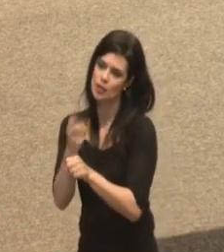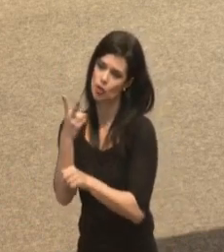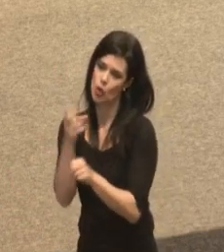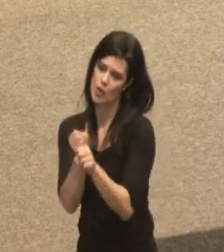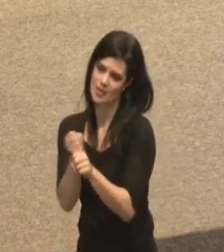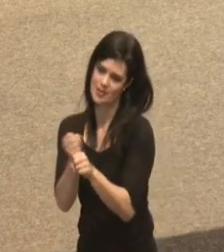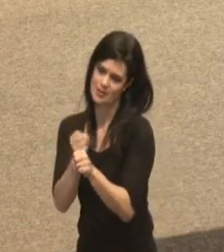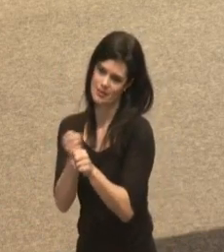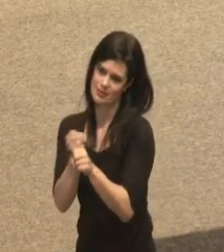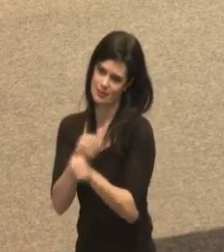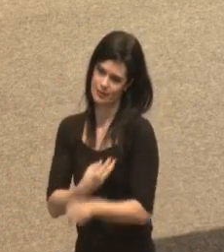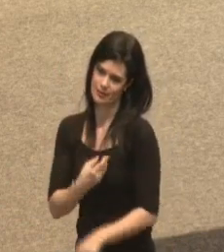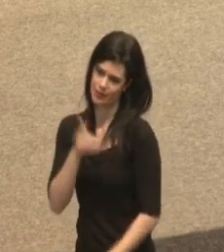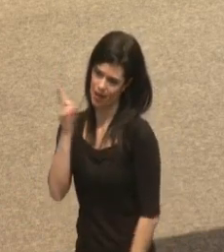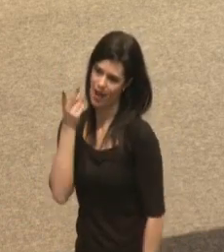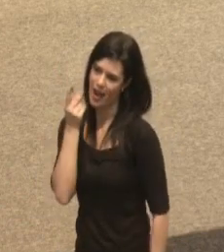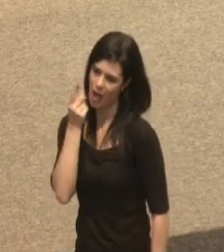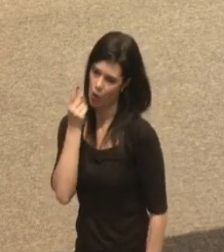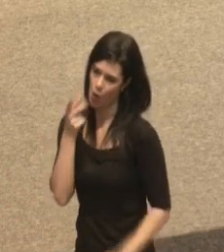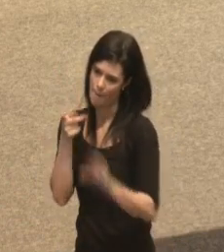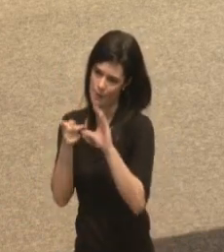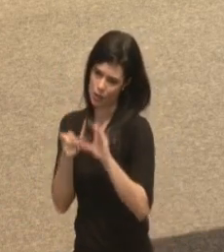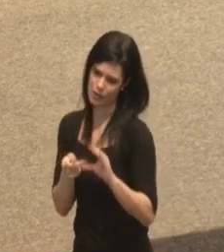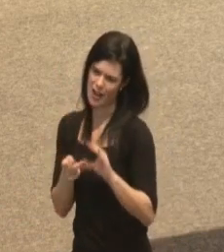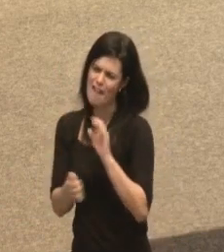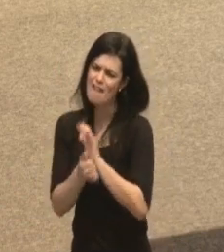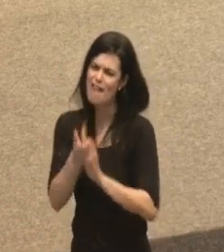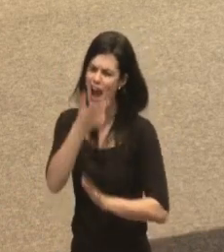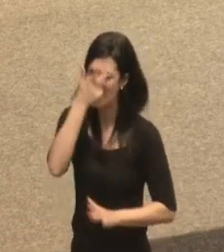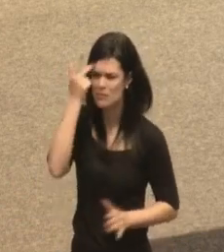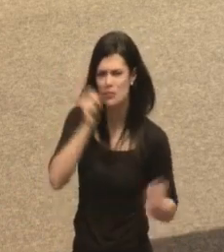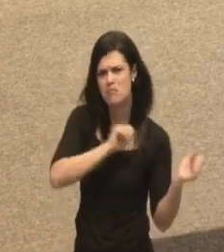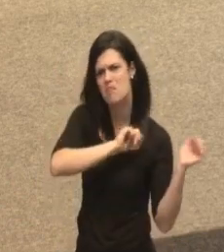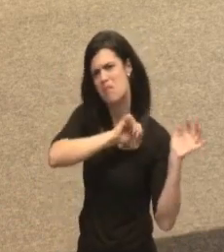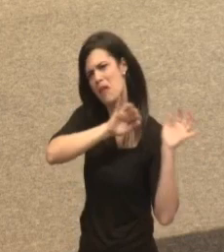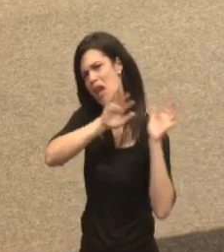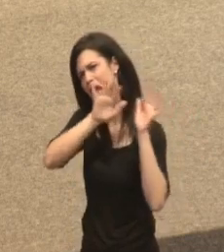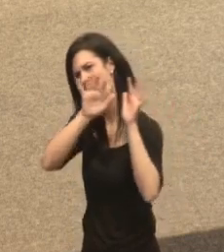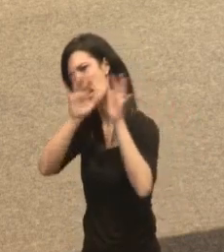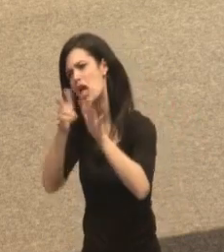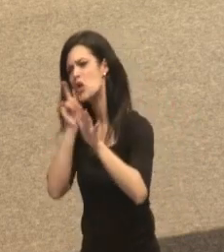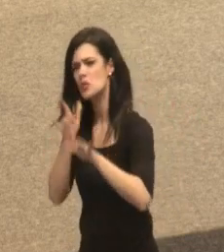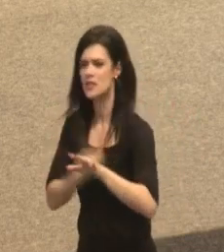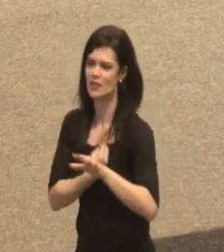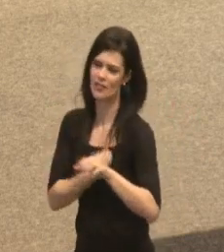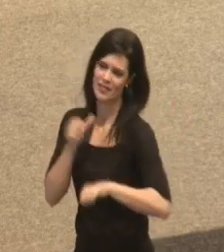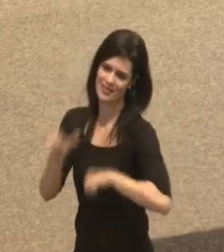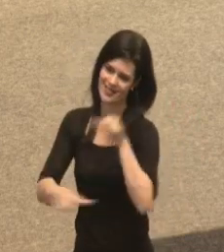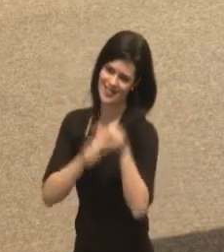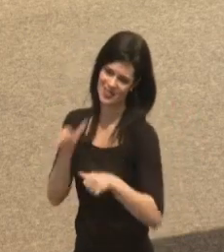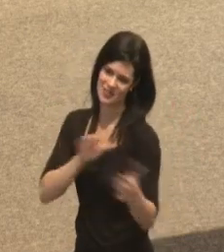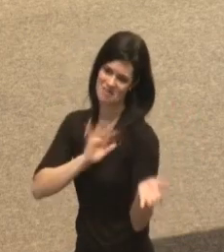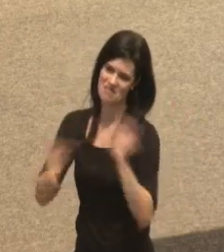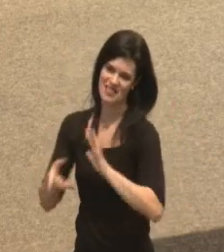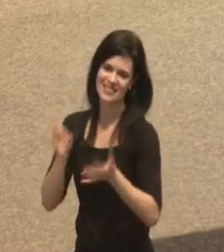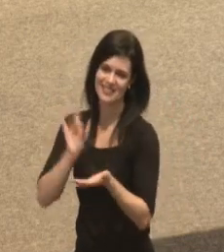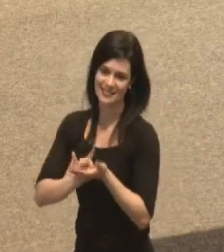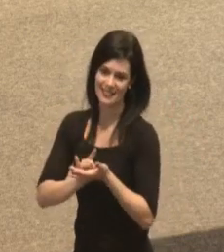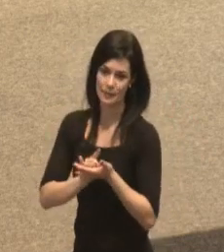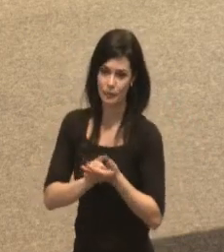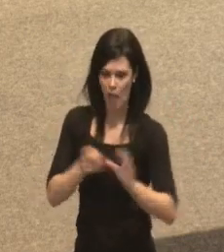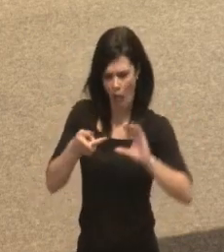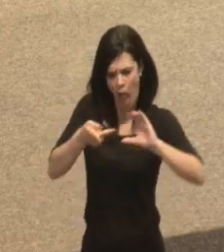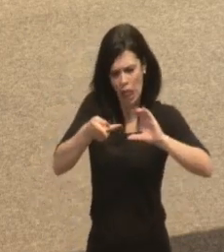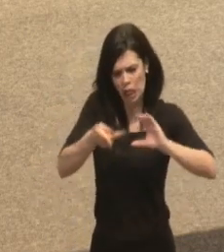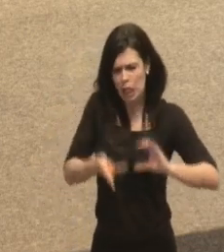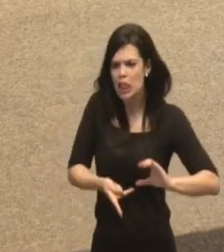pessoas, dezenas delas, têm sido acolhidas, e as suas vidas têm sido transformadas, porque a Cristolândia